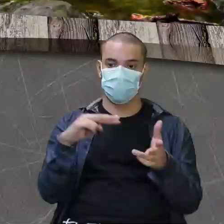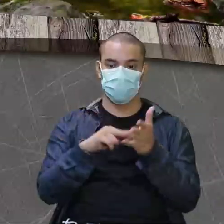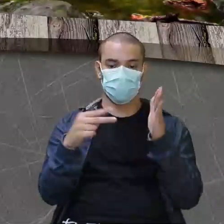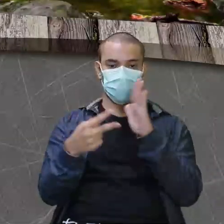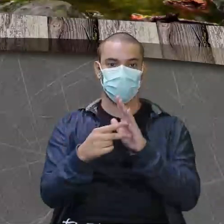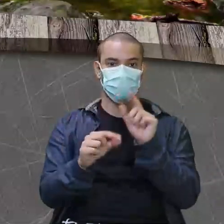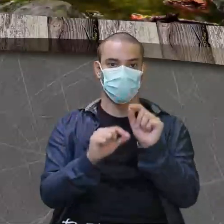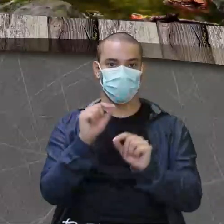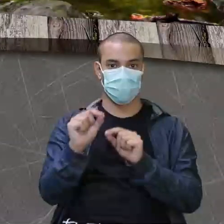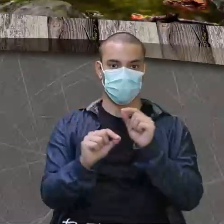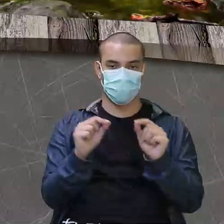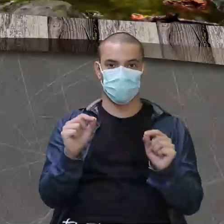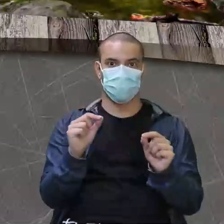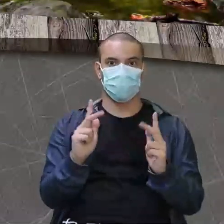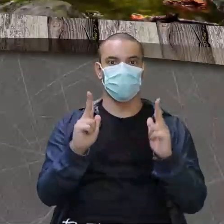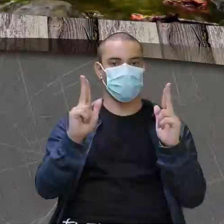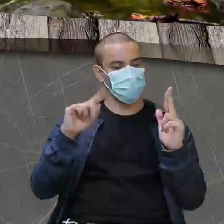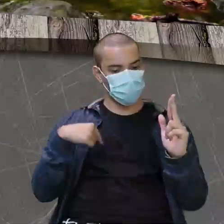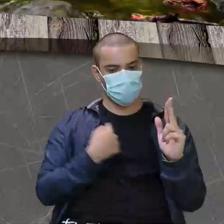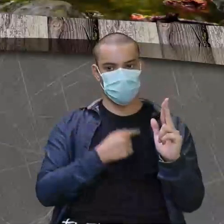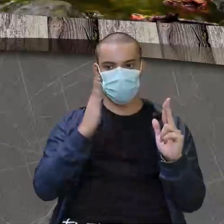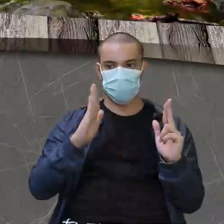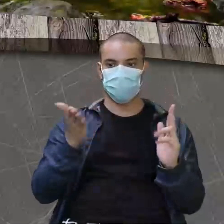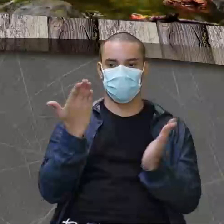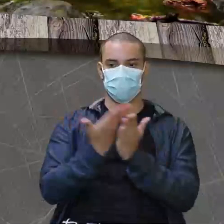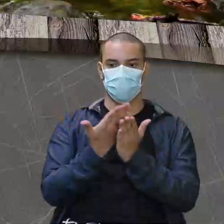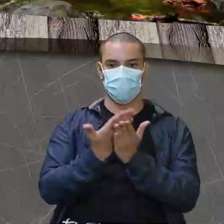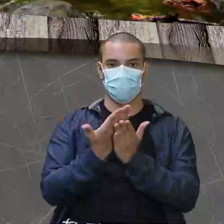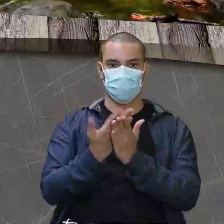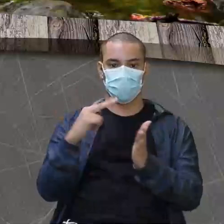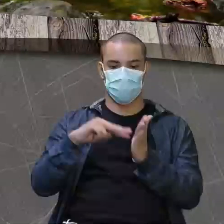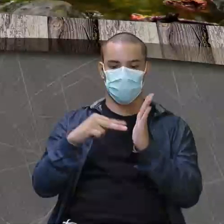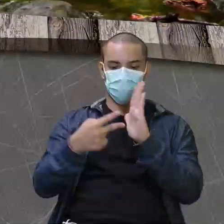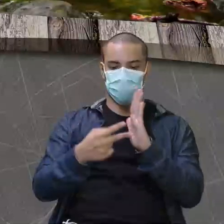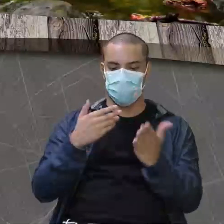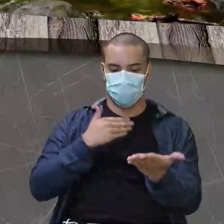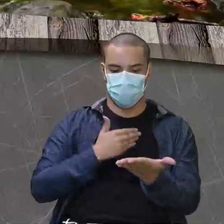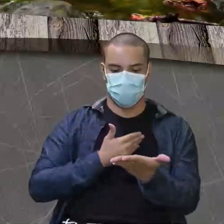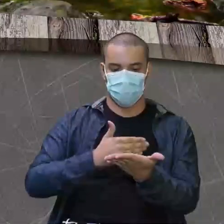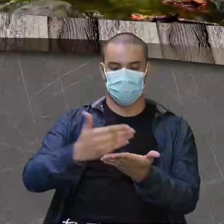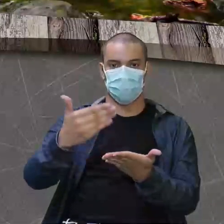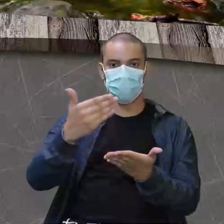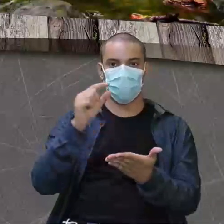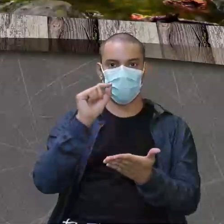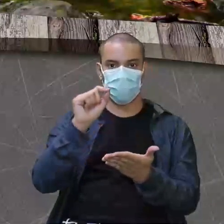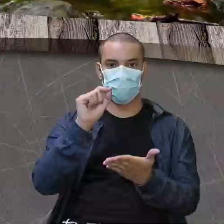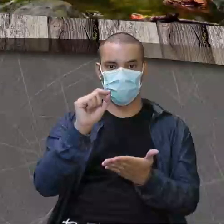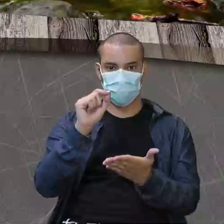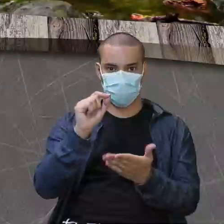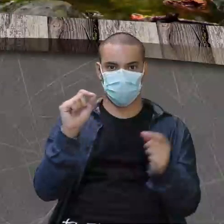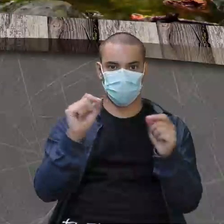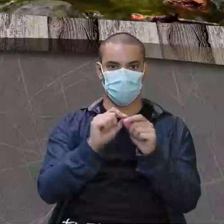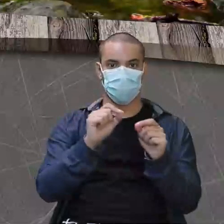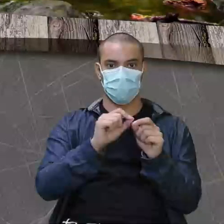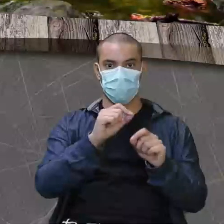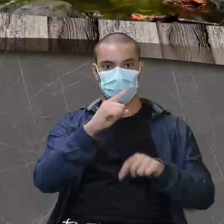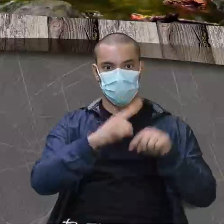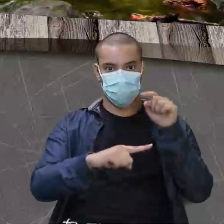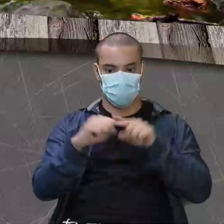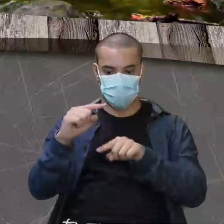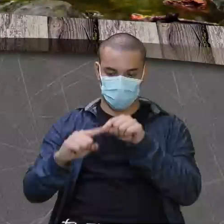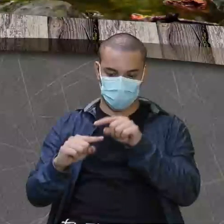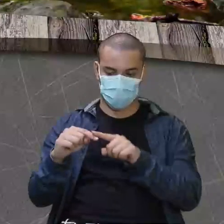de energia, como a gente já viu, a partir dos produtores que iniciam a